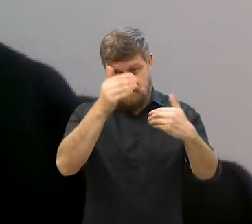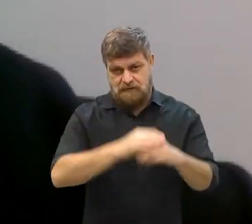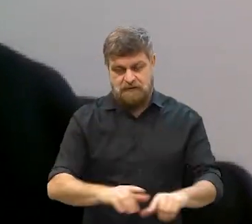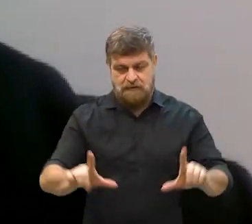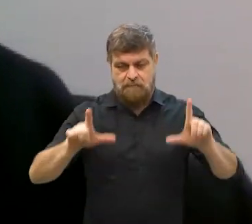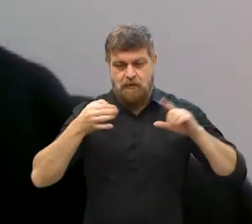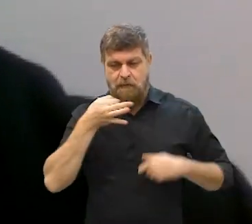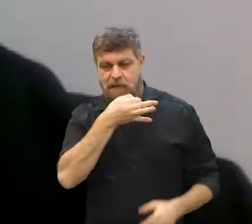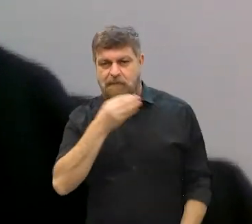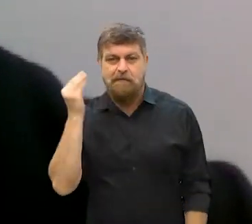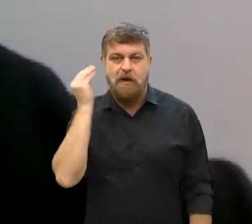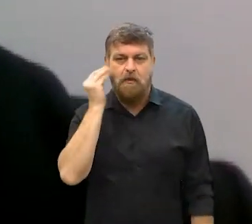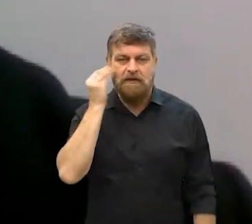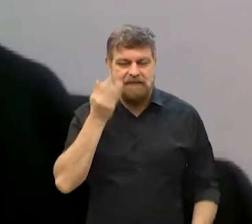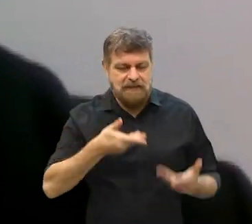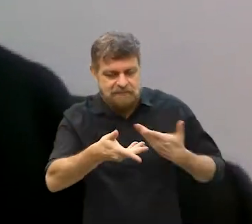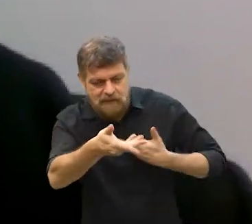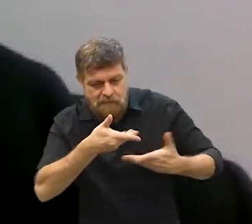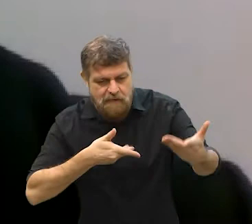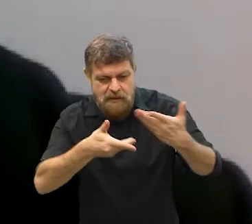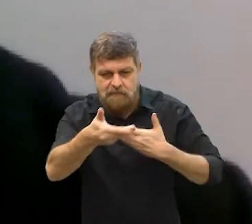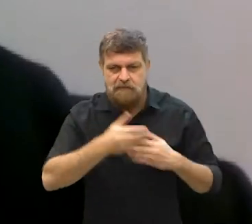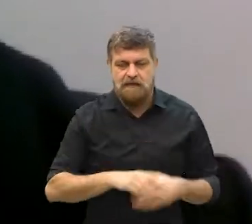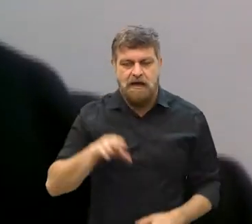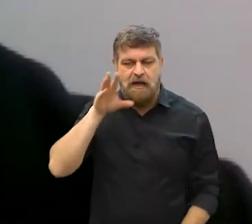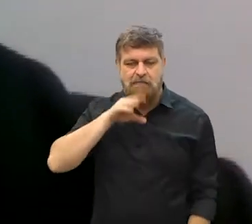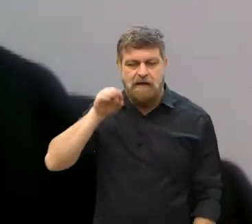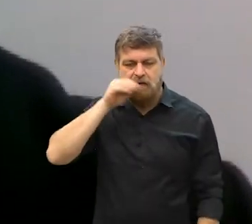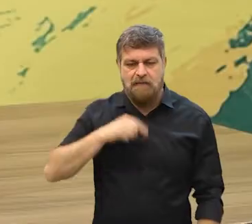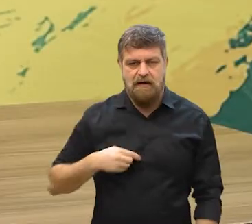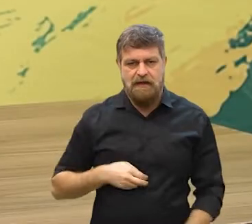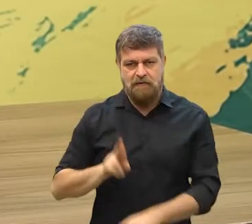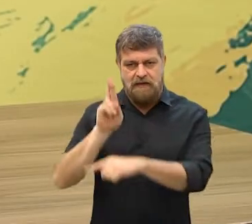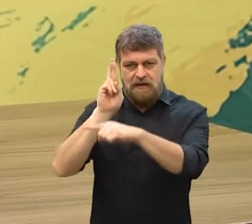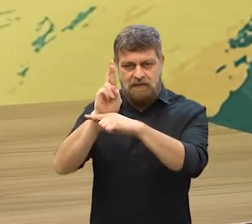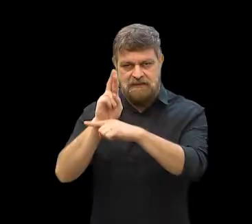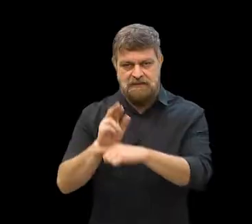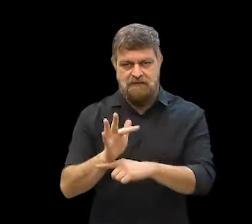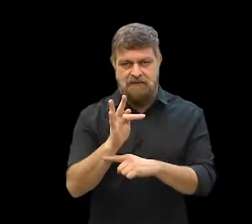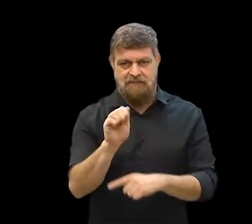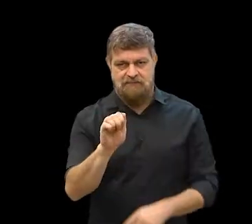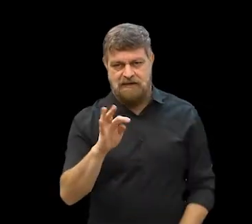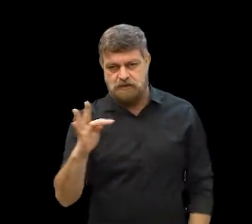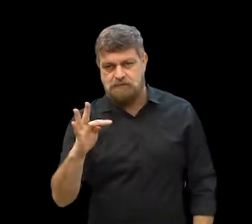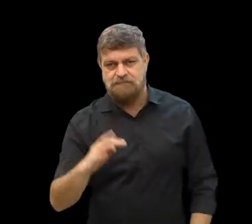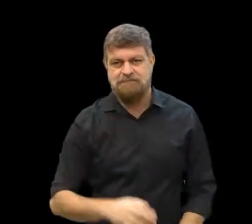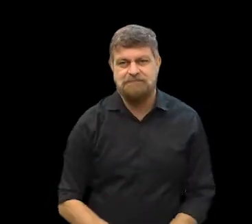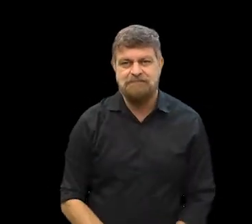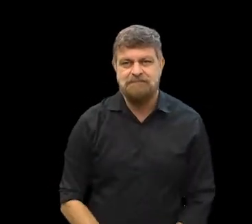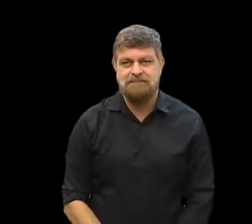tempo, pela oportunidade da gente estar falando, tá bom? No meu nome e em nome da Fundação FAT. Obrigado, senhor.